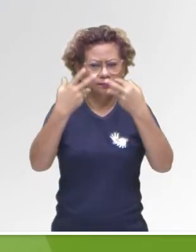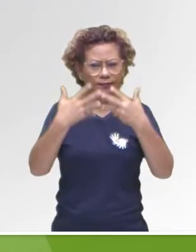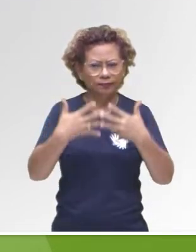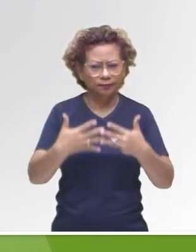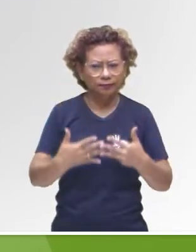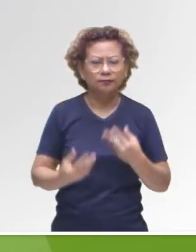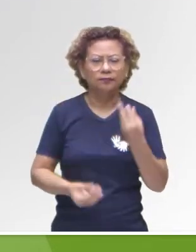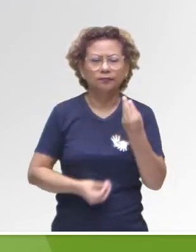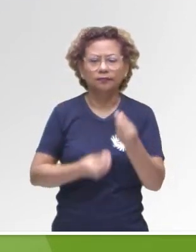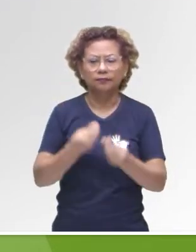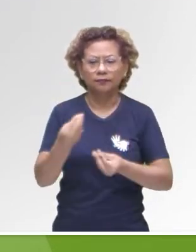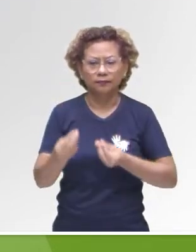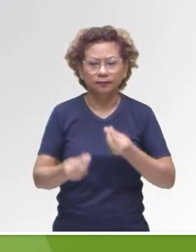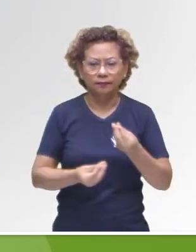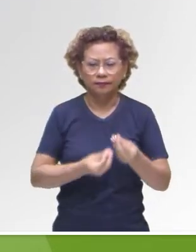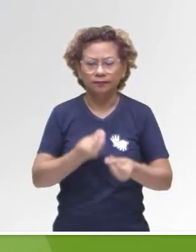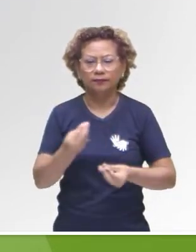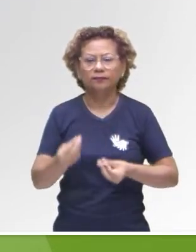como se